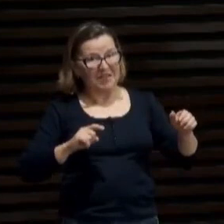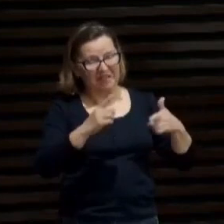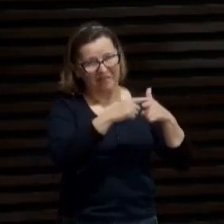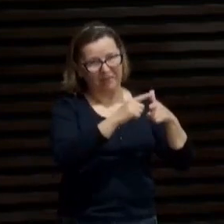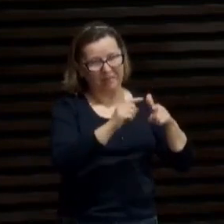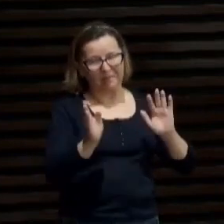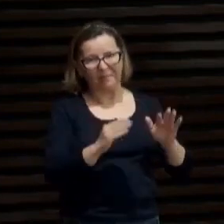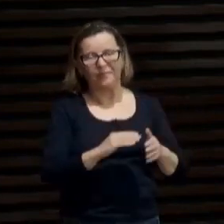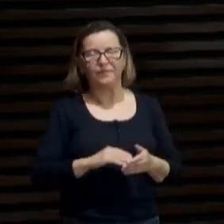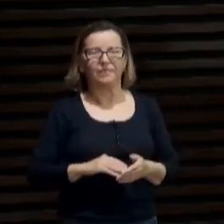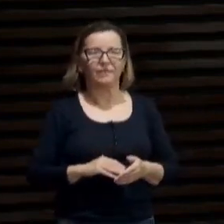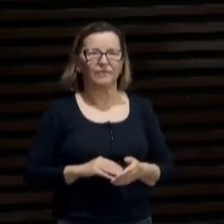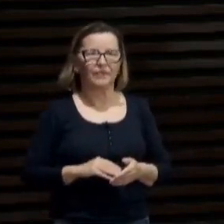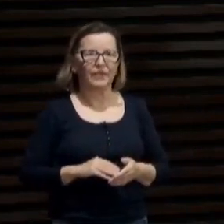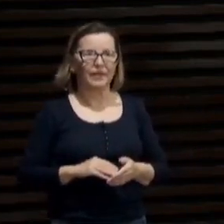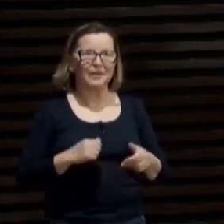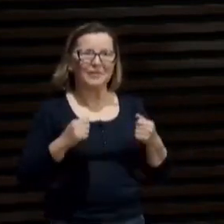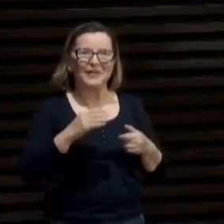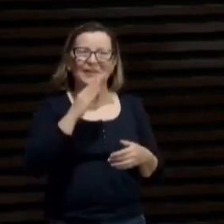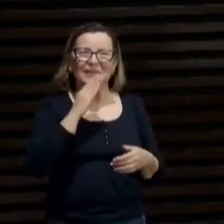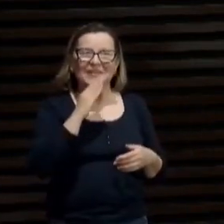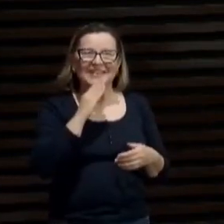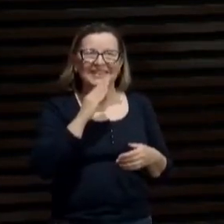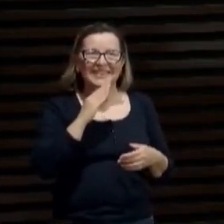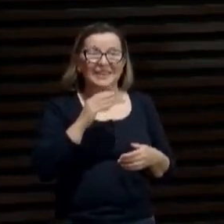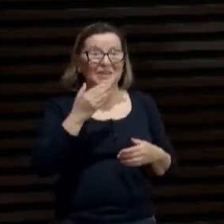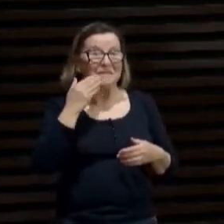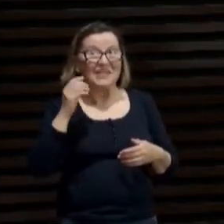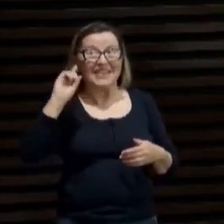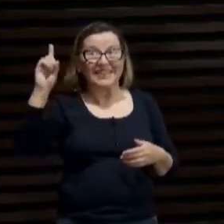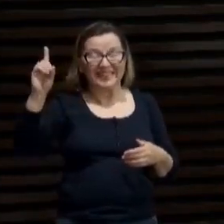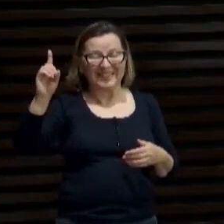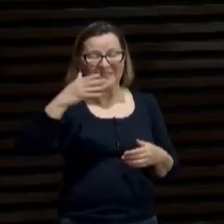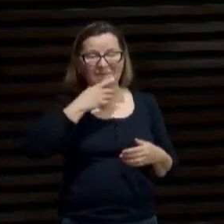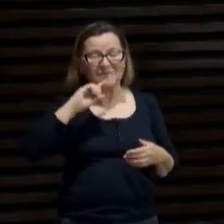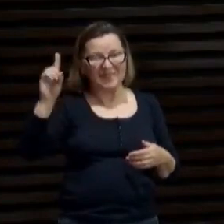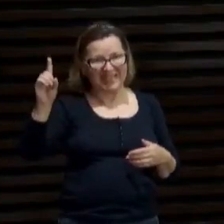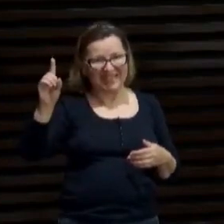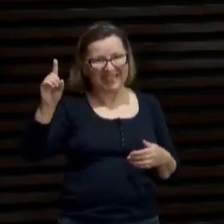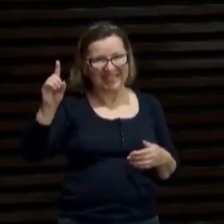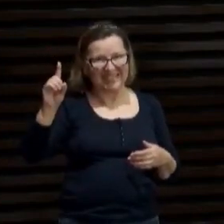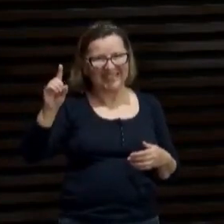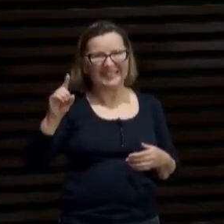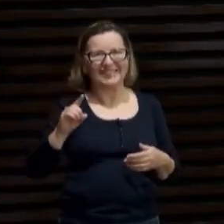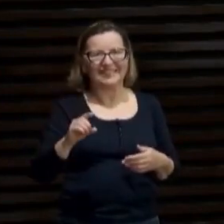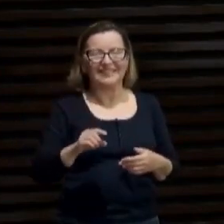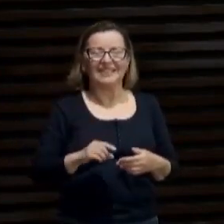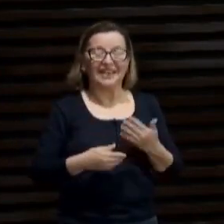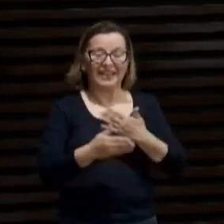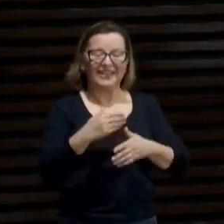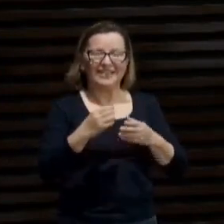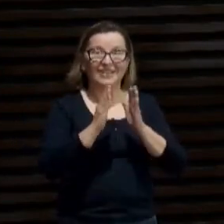Amados, se nós quisermos ter paz, nós precisamos conhecer melhor esse Deus como Pai. Por meio da oração, da súplica, das ações de graças. E aí o que nós